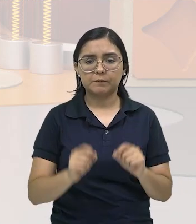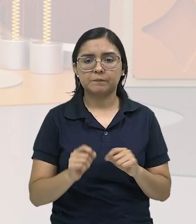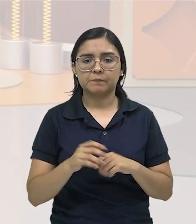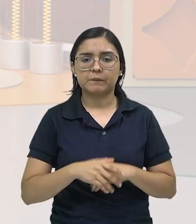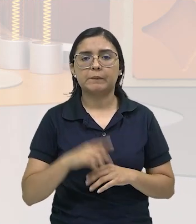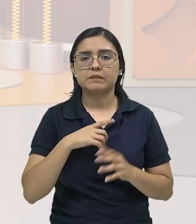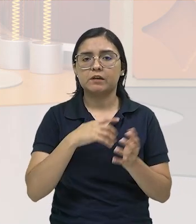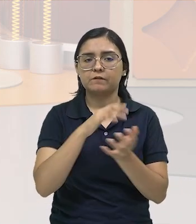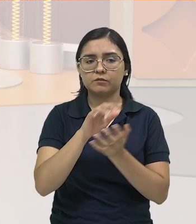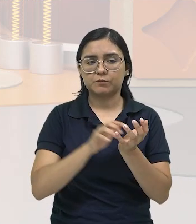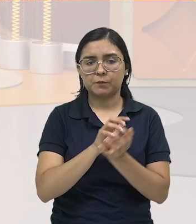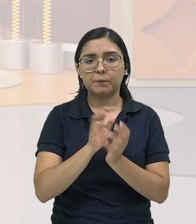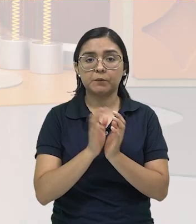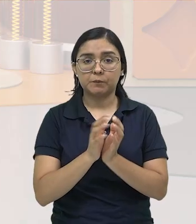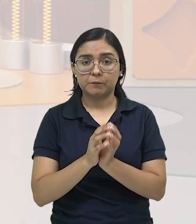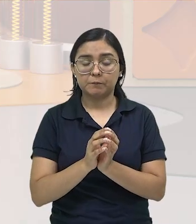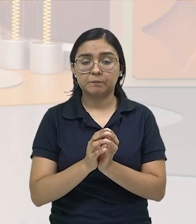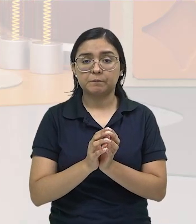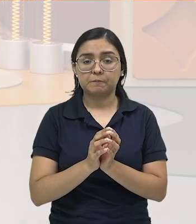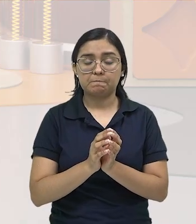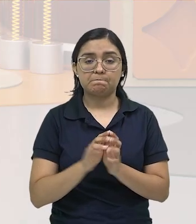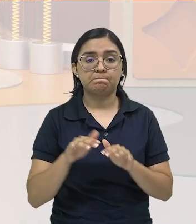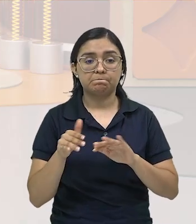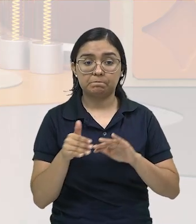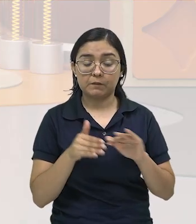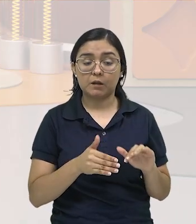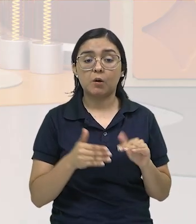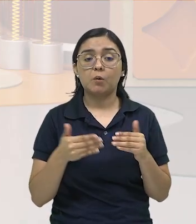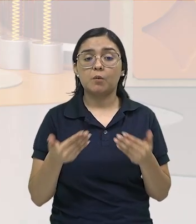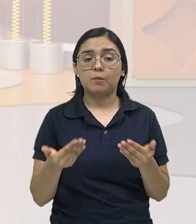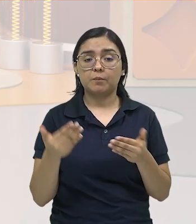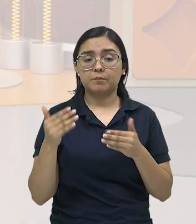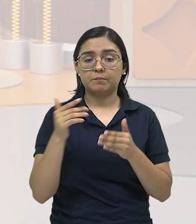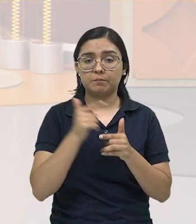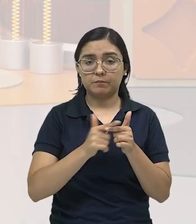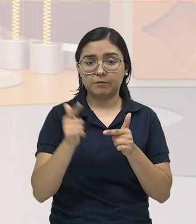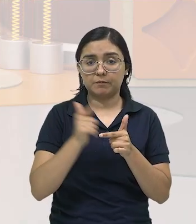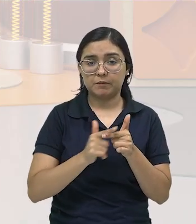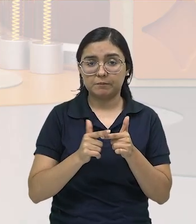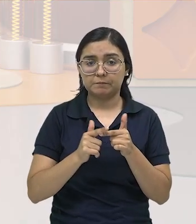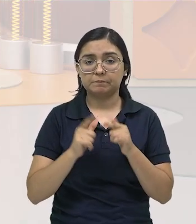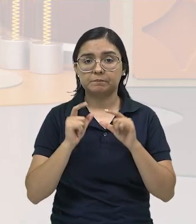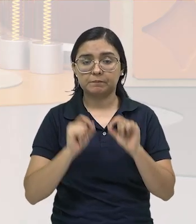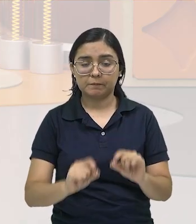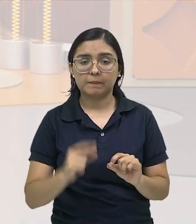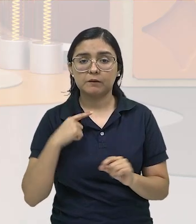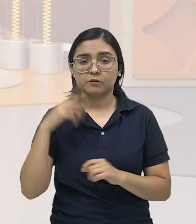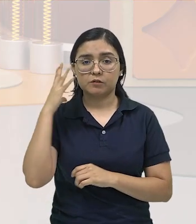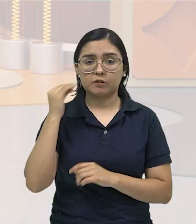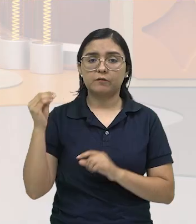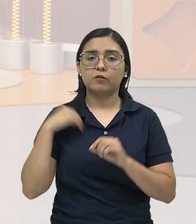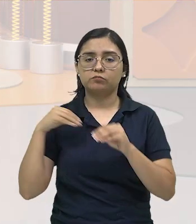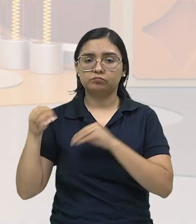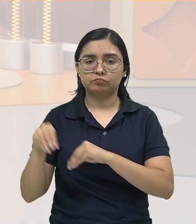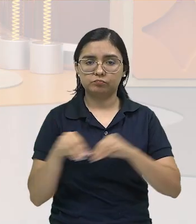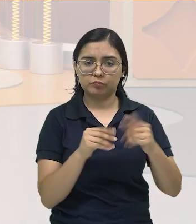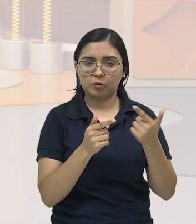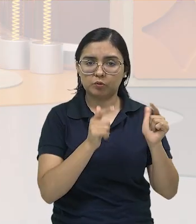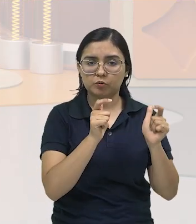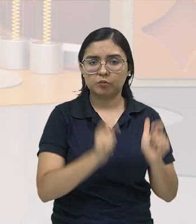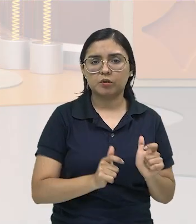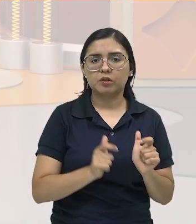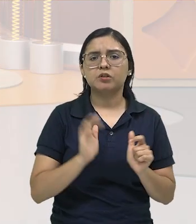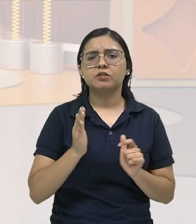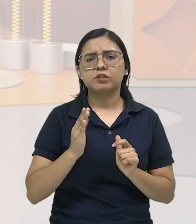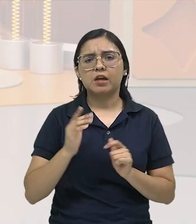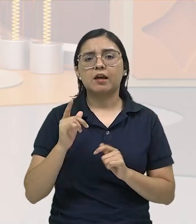insurreição pernambucana? O problema é que quando os holandeses foram daqui para as Antilhas, eles já tinham